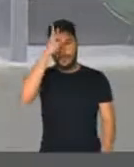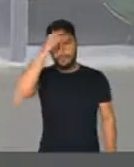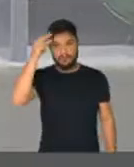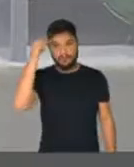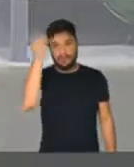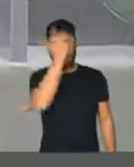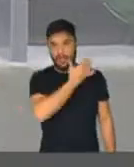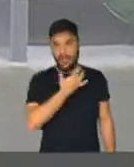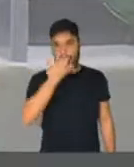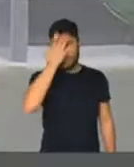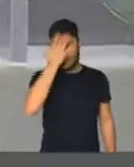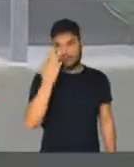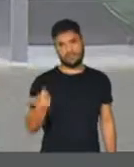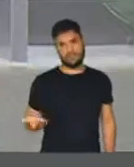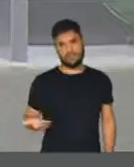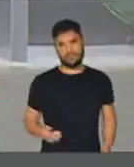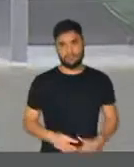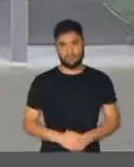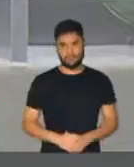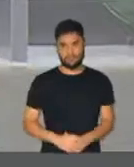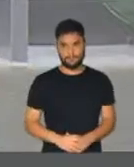prefeito Fernando Haddad.